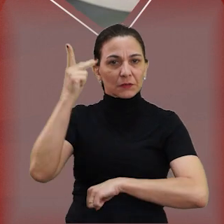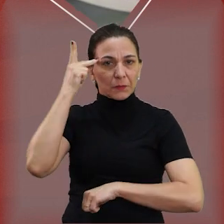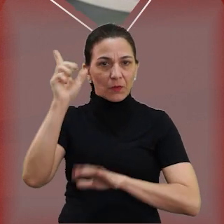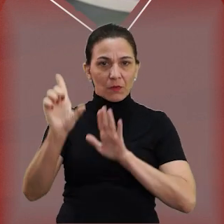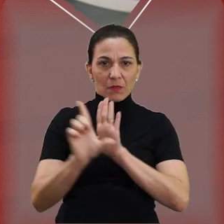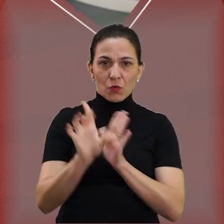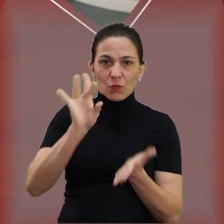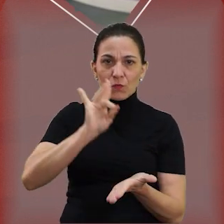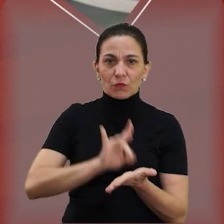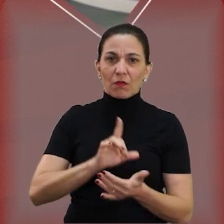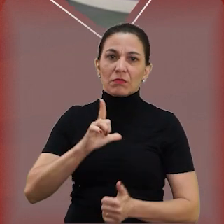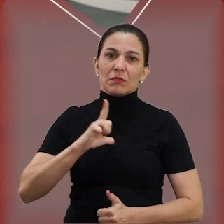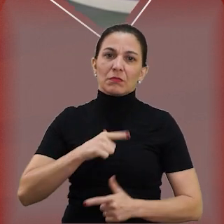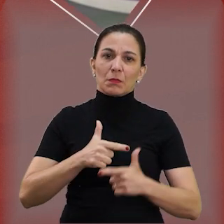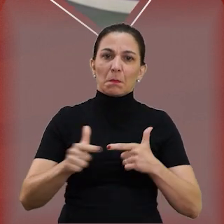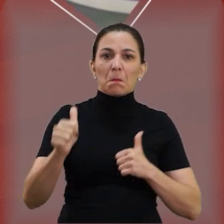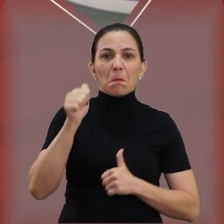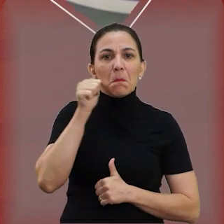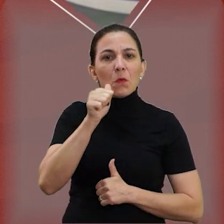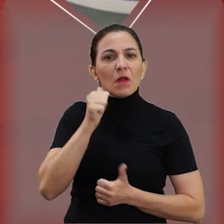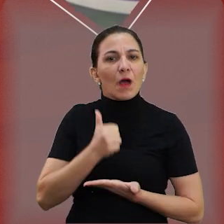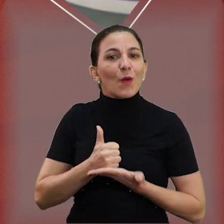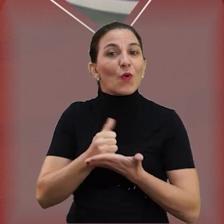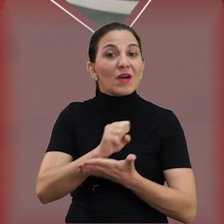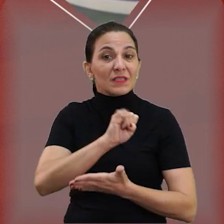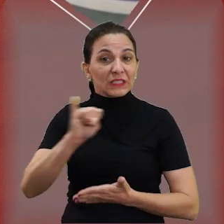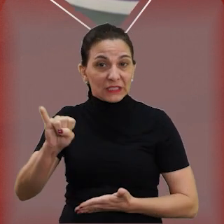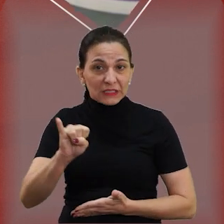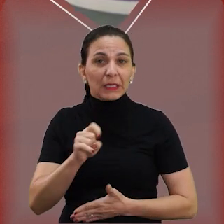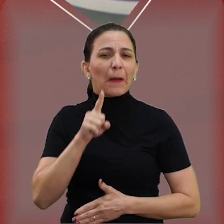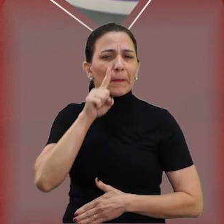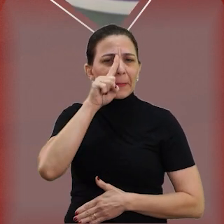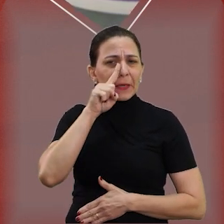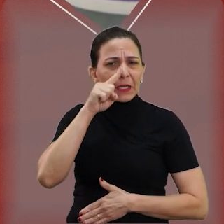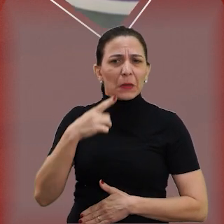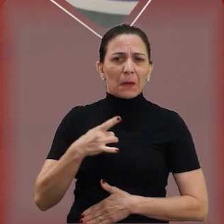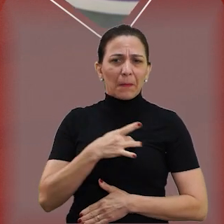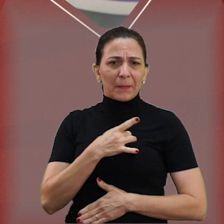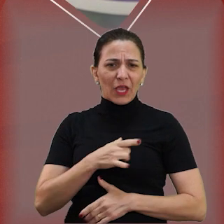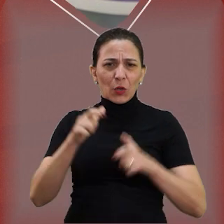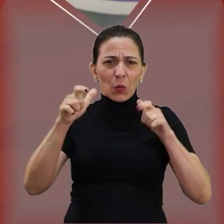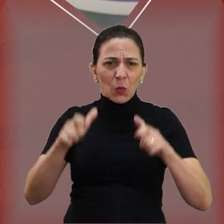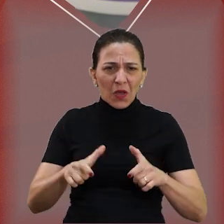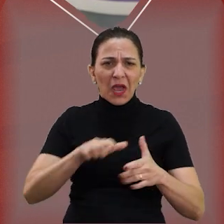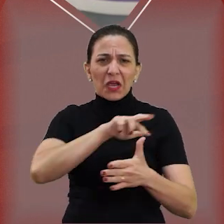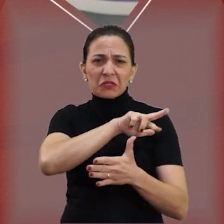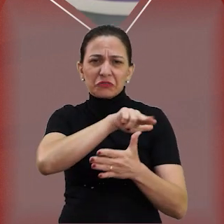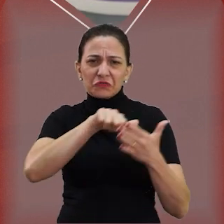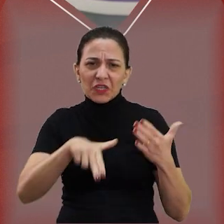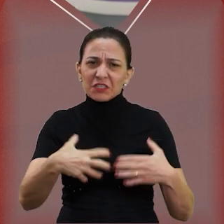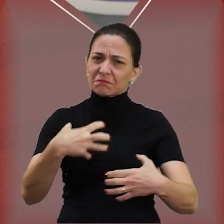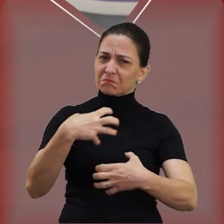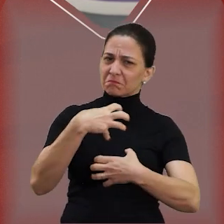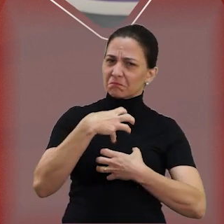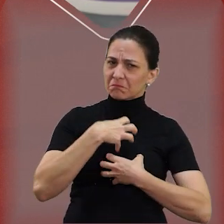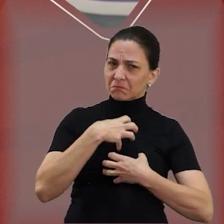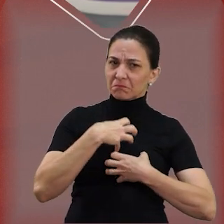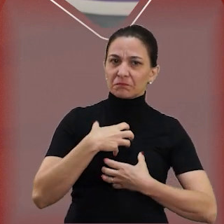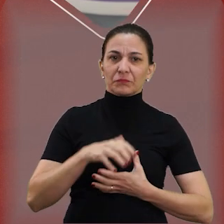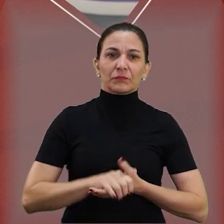Paulo também existe lei exigindo medidas de assistência a mulheres em situação de